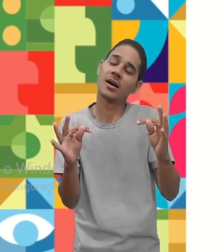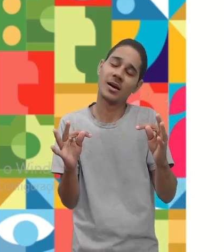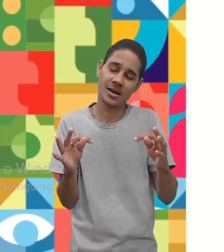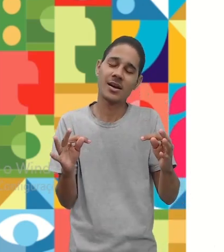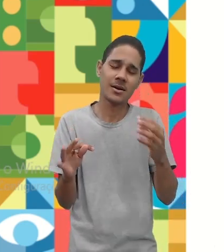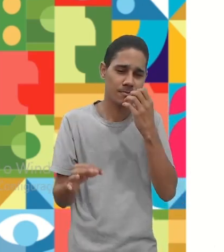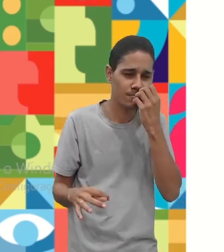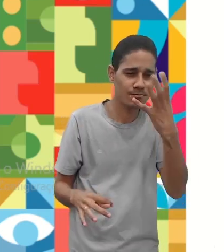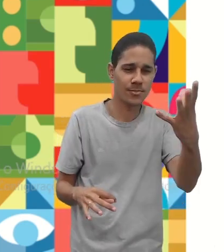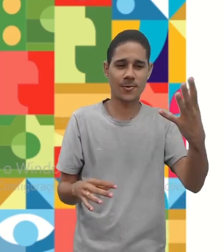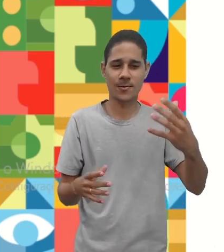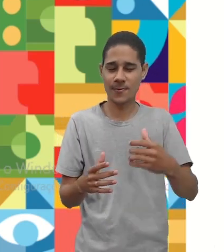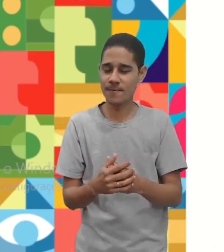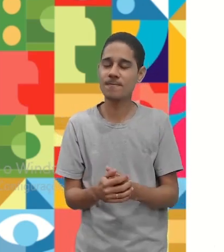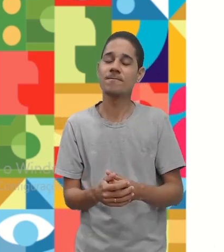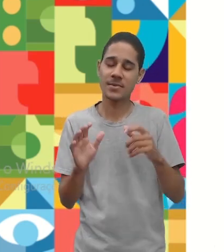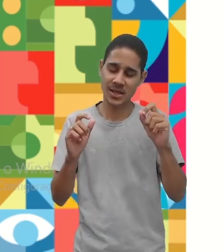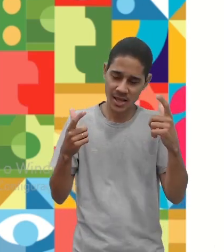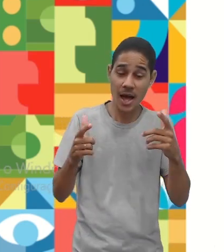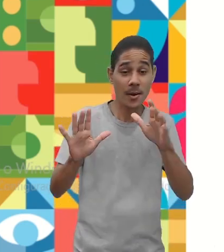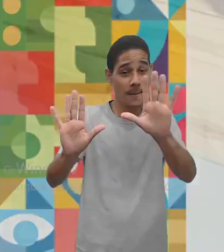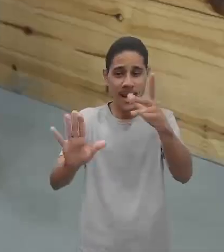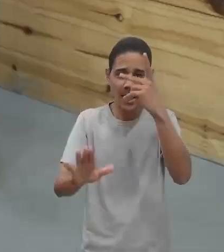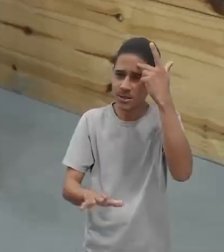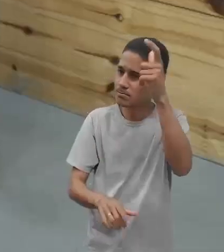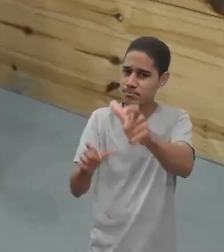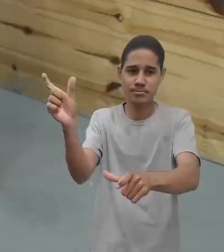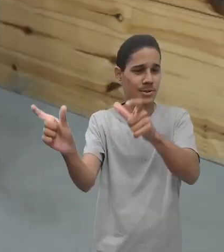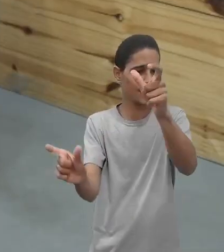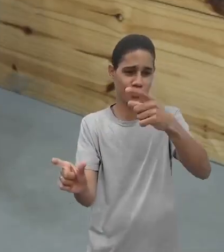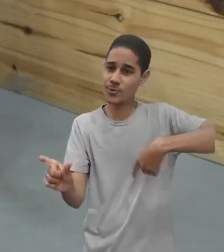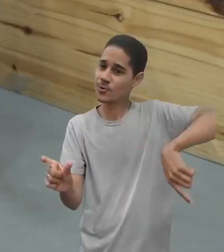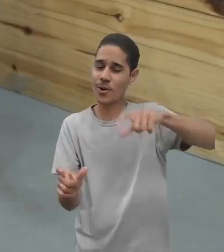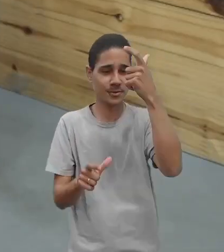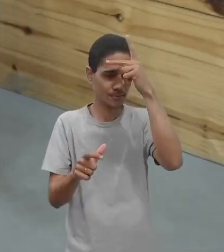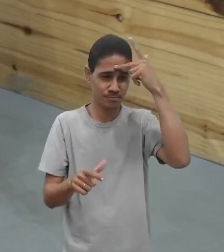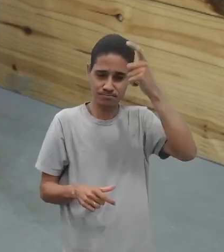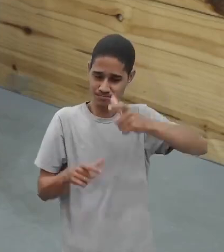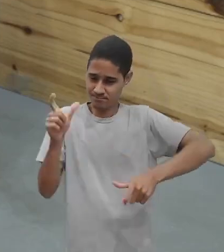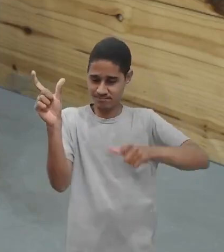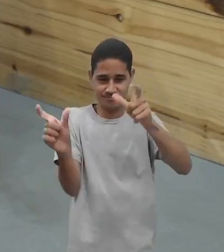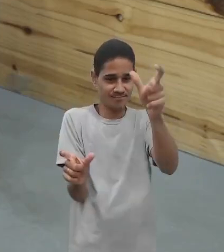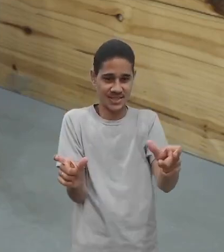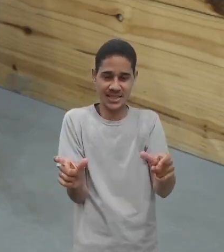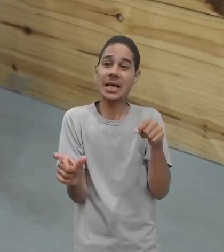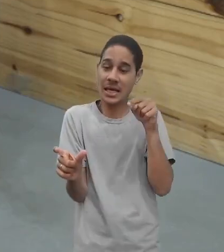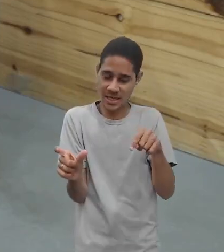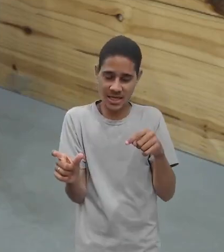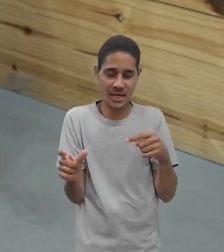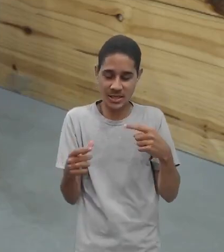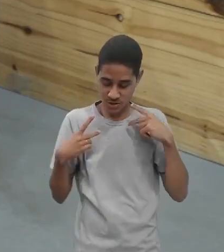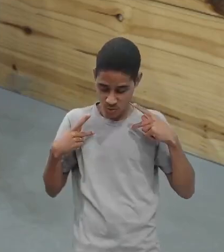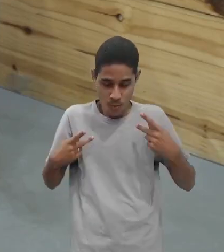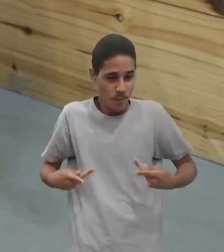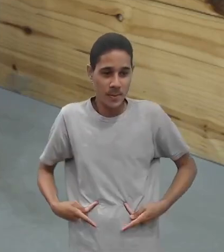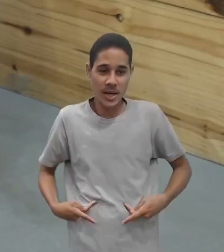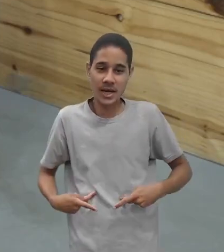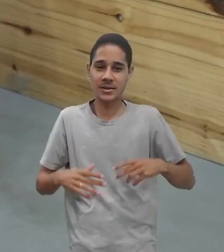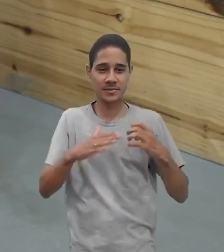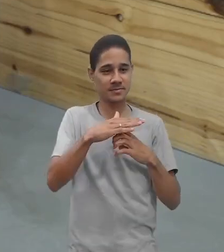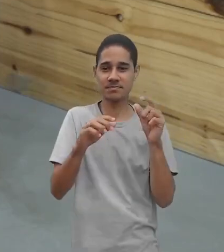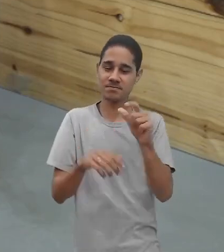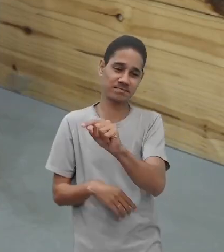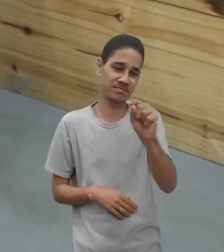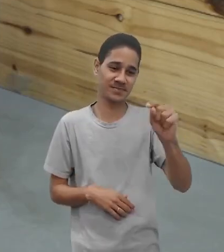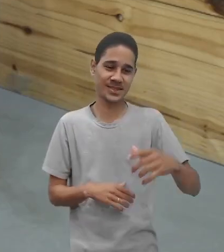grande vantagem, claro, mas são pessoas, somos o capital humano das organizações,